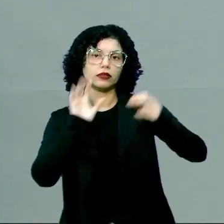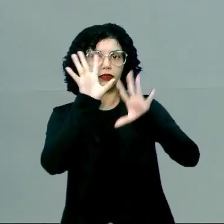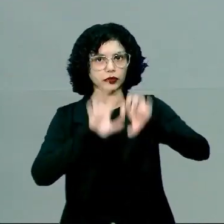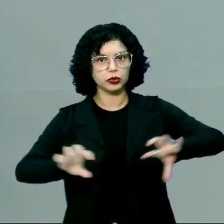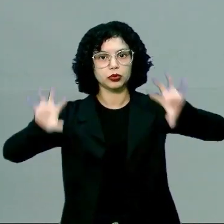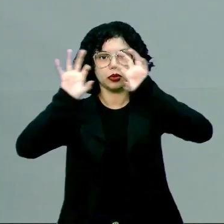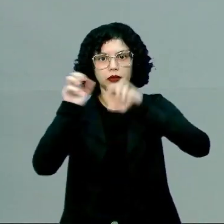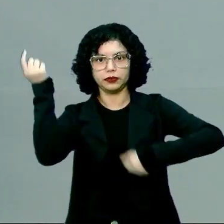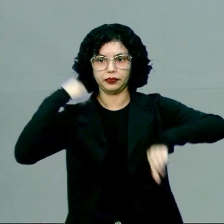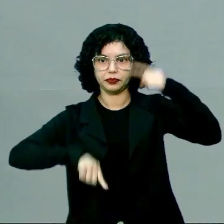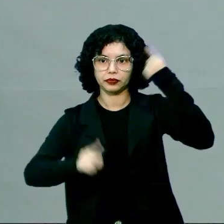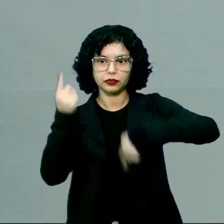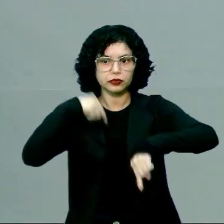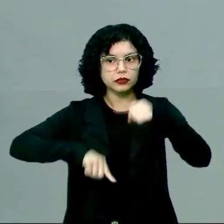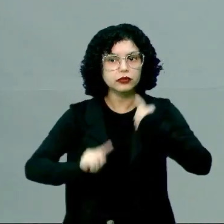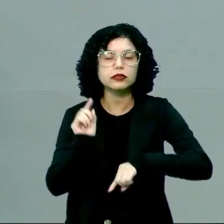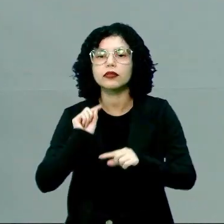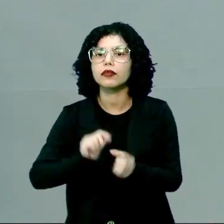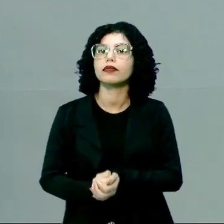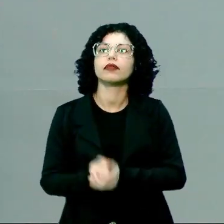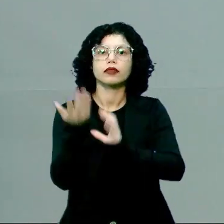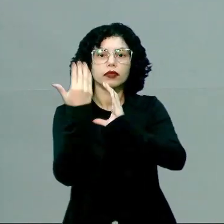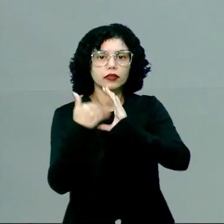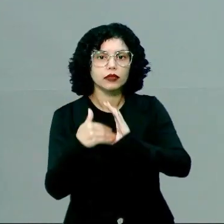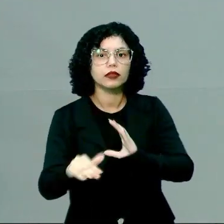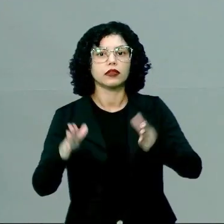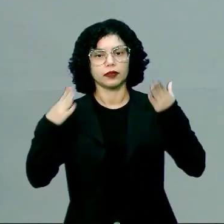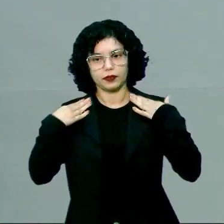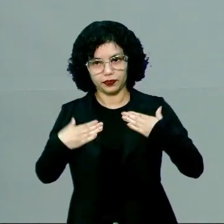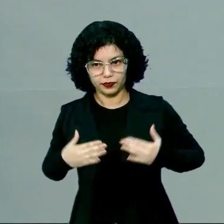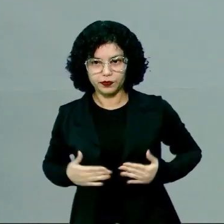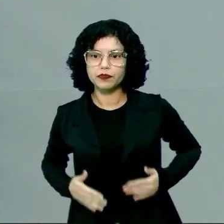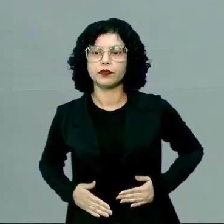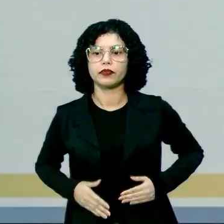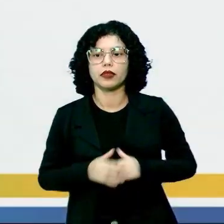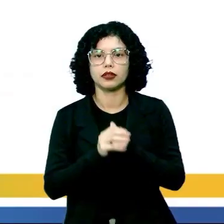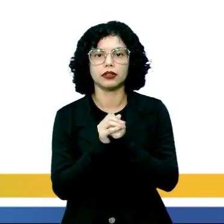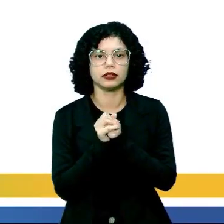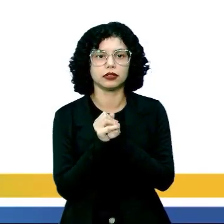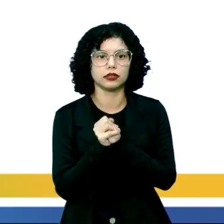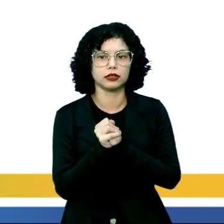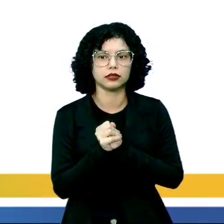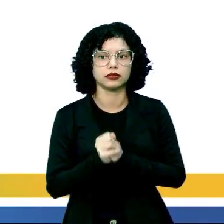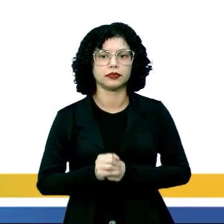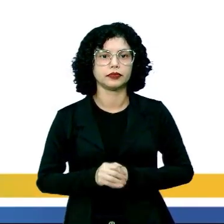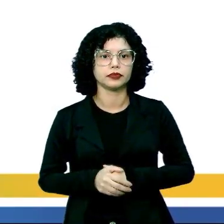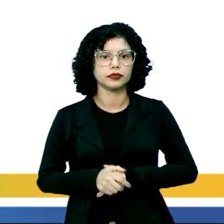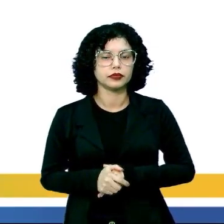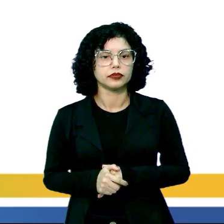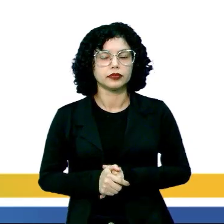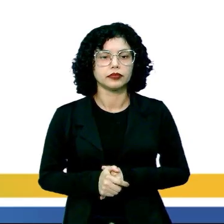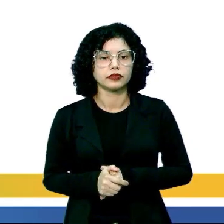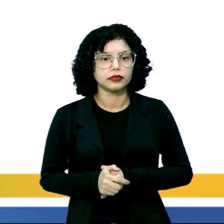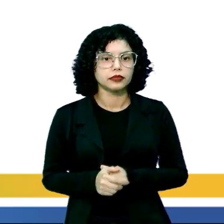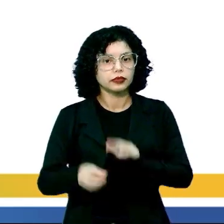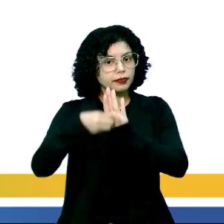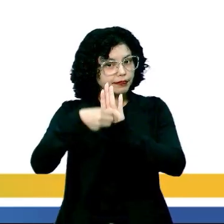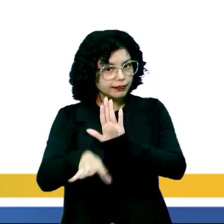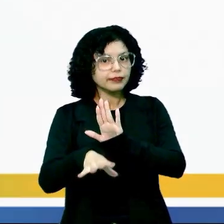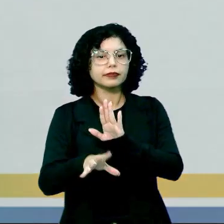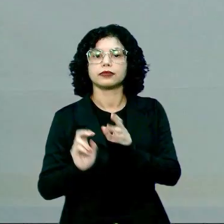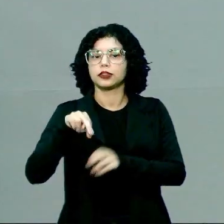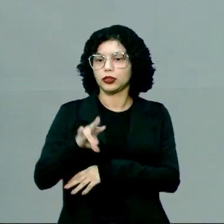sistema circulatório faz o que com ele? Transporta ele dentro do nosso corpo. Qual é a outra função? Transporte de